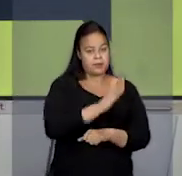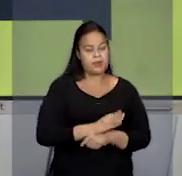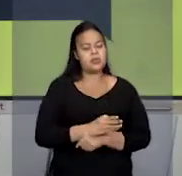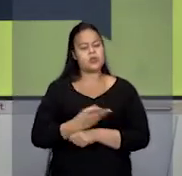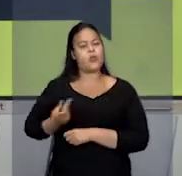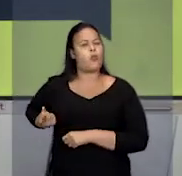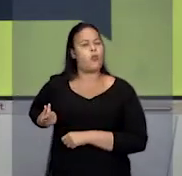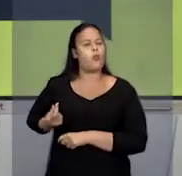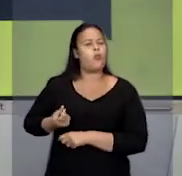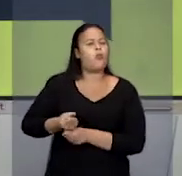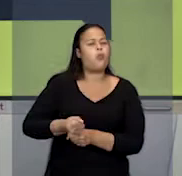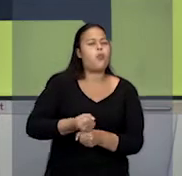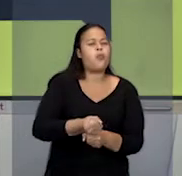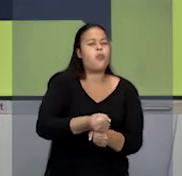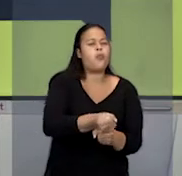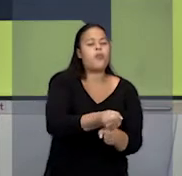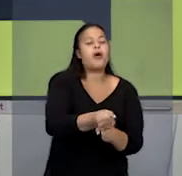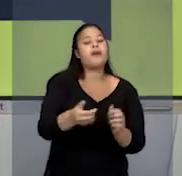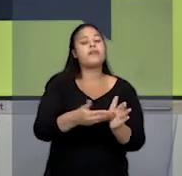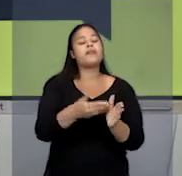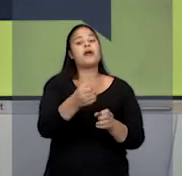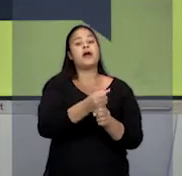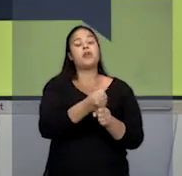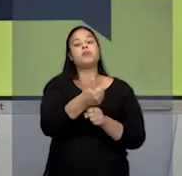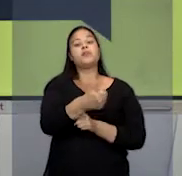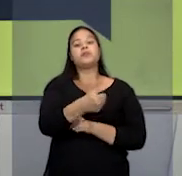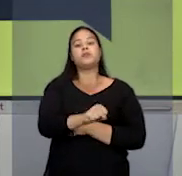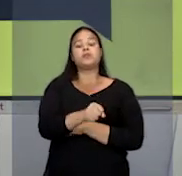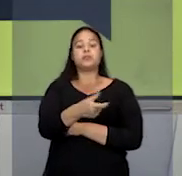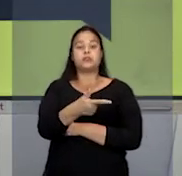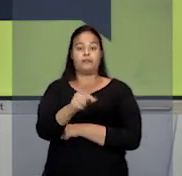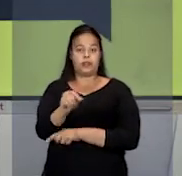vários anos, e aí, até que em 1820